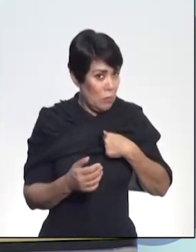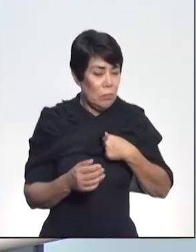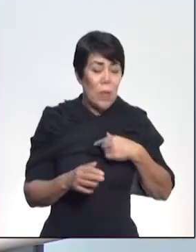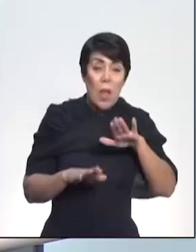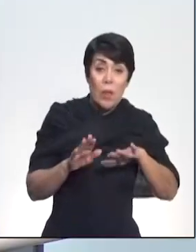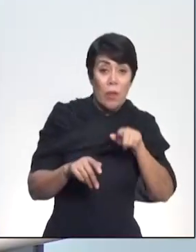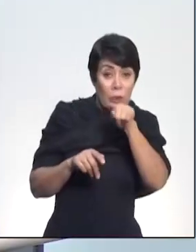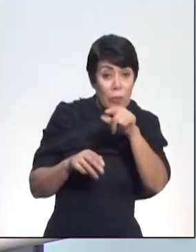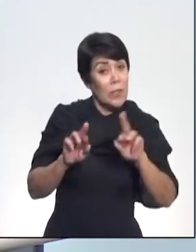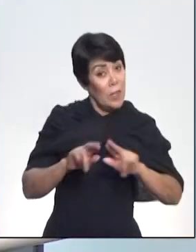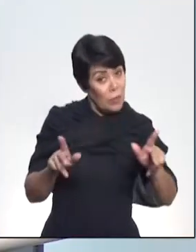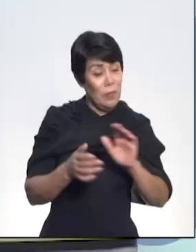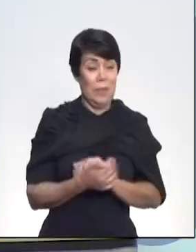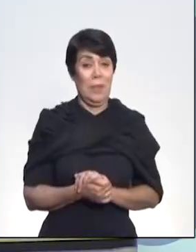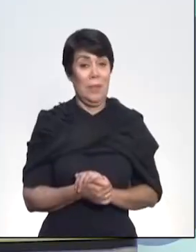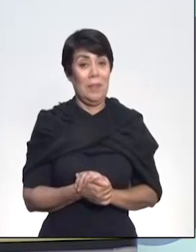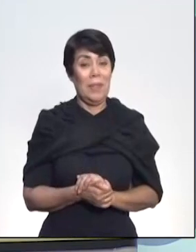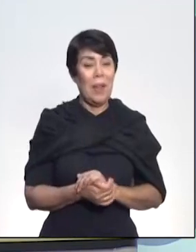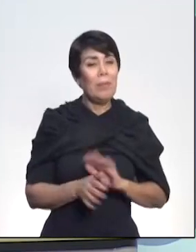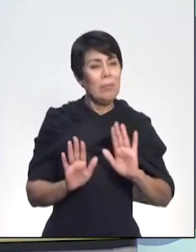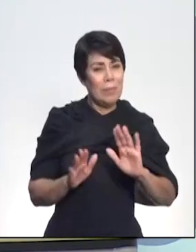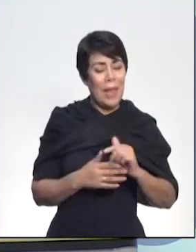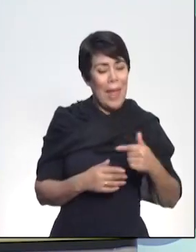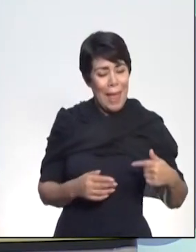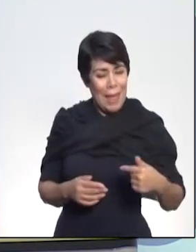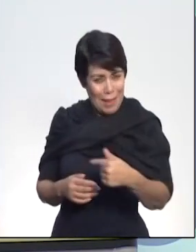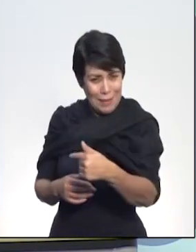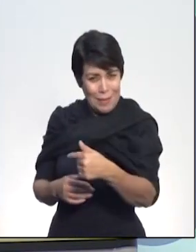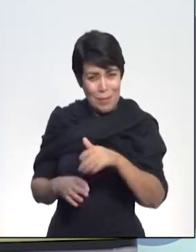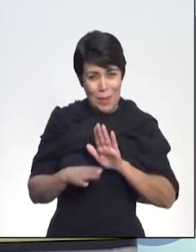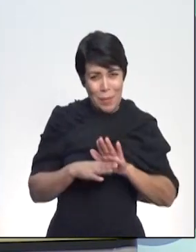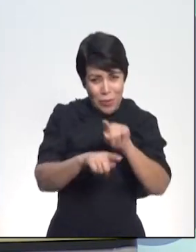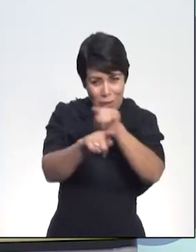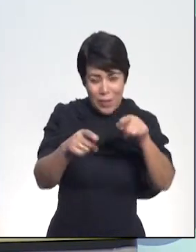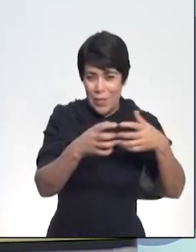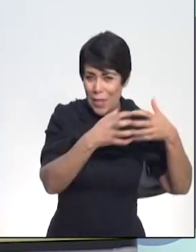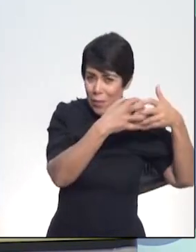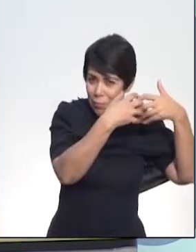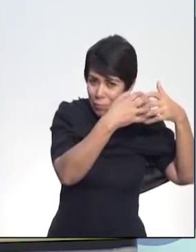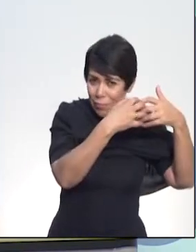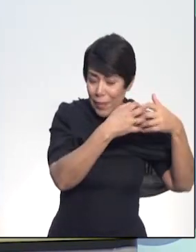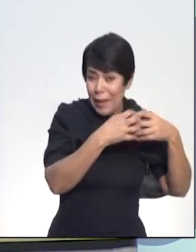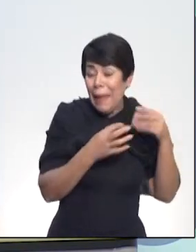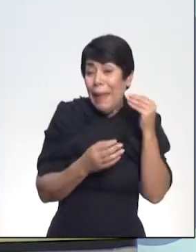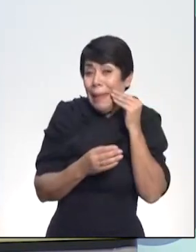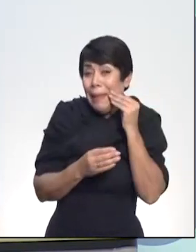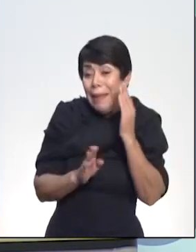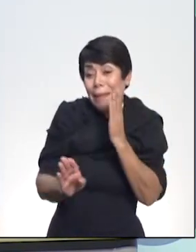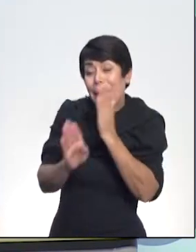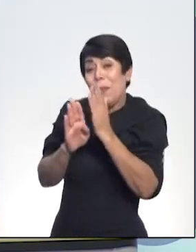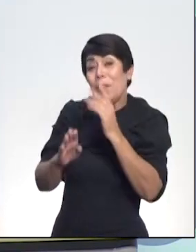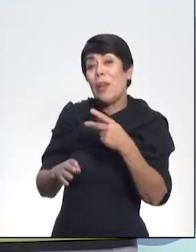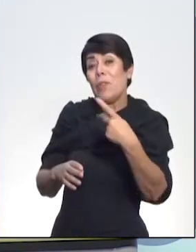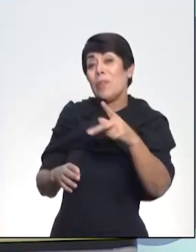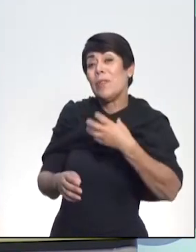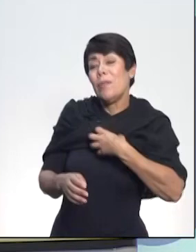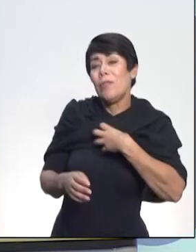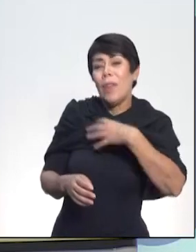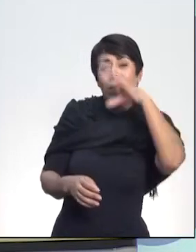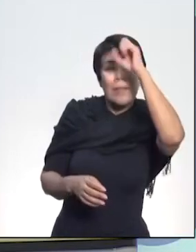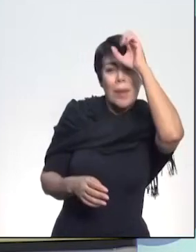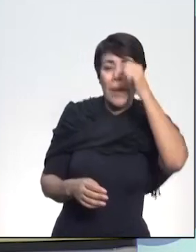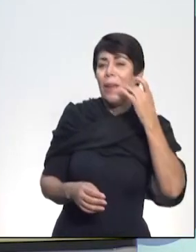ou com vocês. Então, essa semana, para a reflexão de vocês, tentem descobrir qual é o seu método de